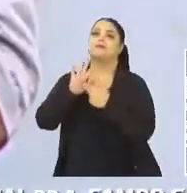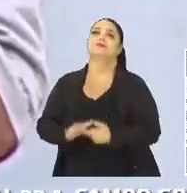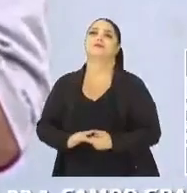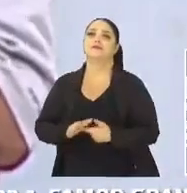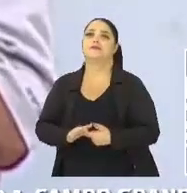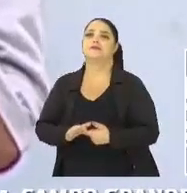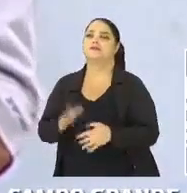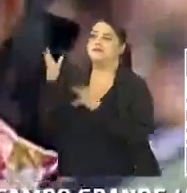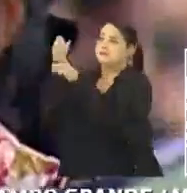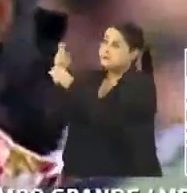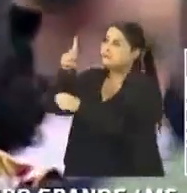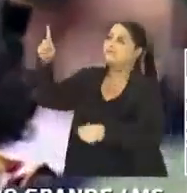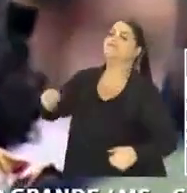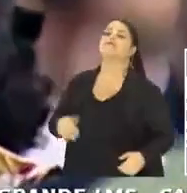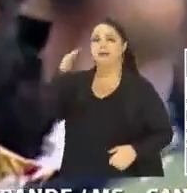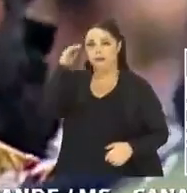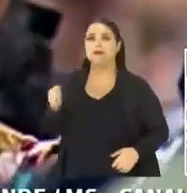de confiança em Deus.